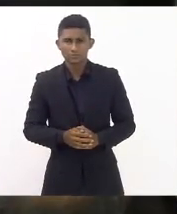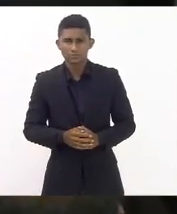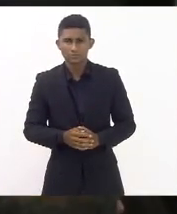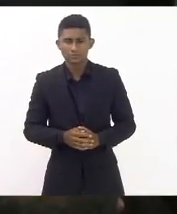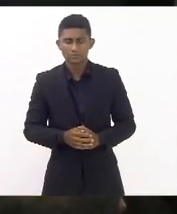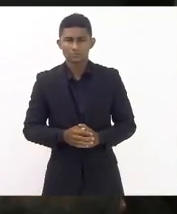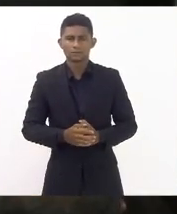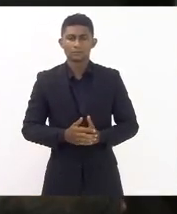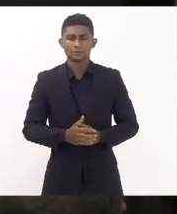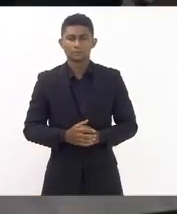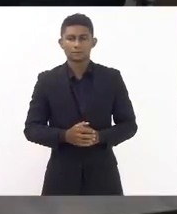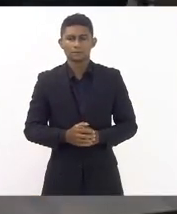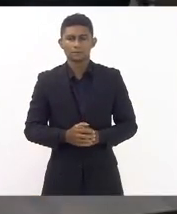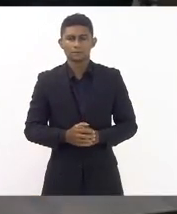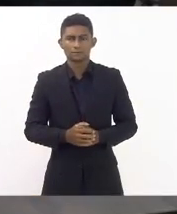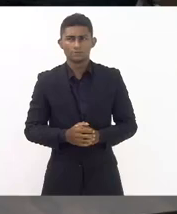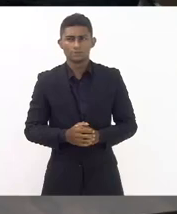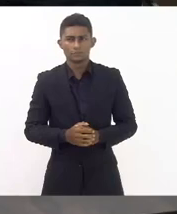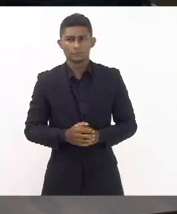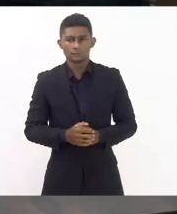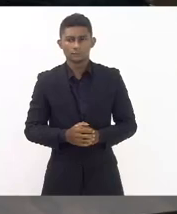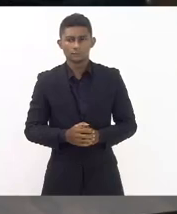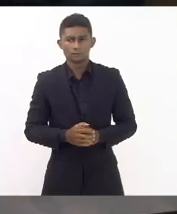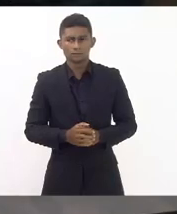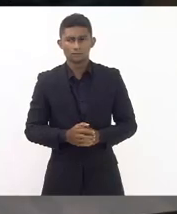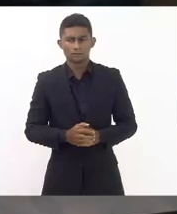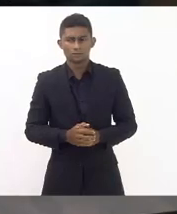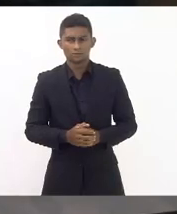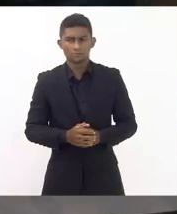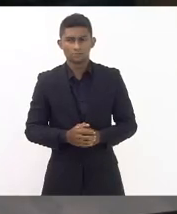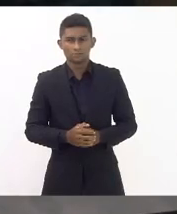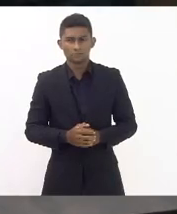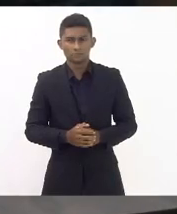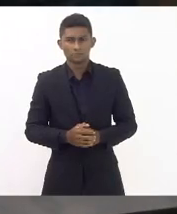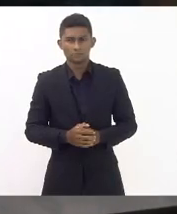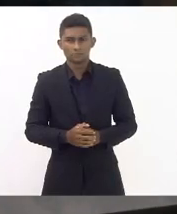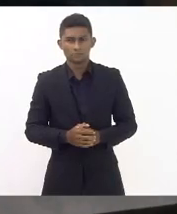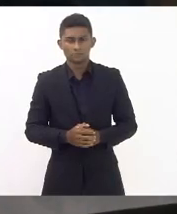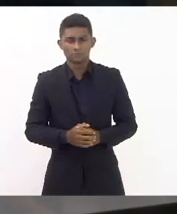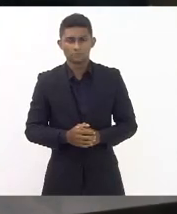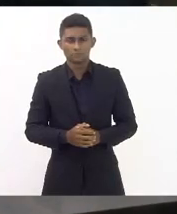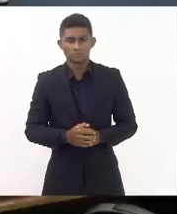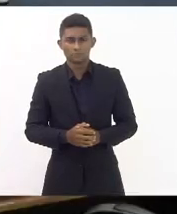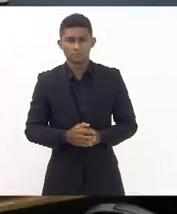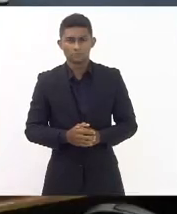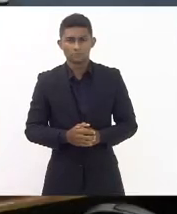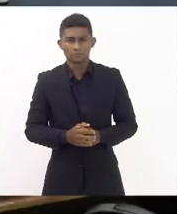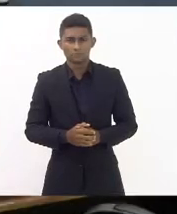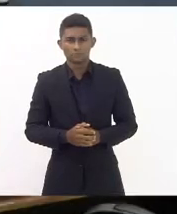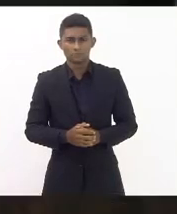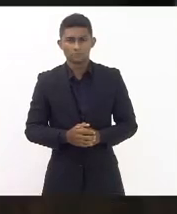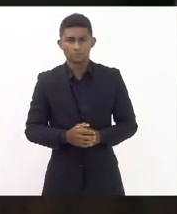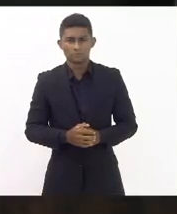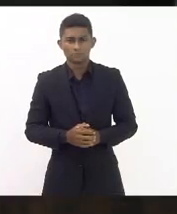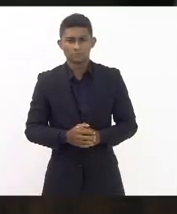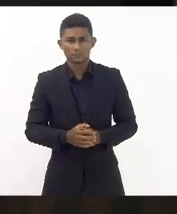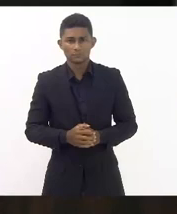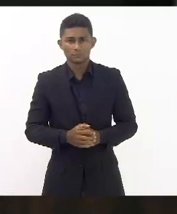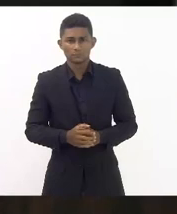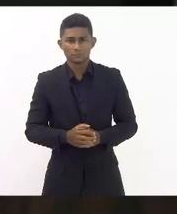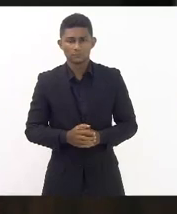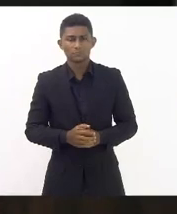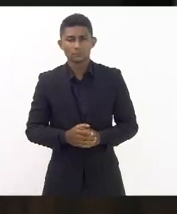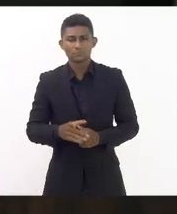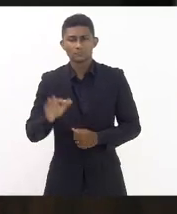O senhor vai tirar o seu? Eu retiraria. Para provar agora, eu retiraria. É os auditores da